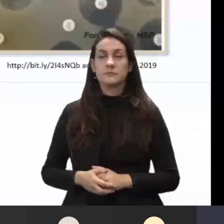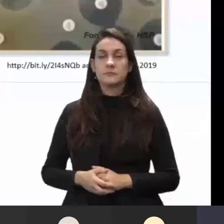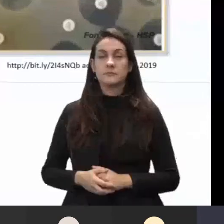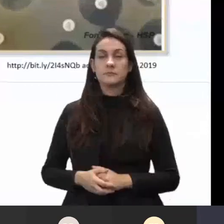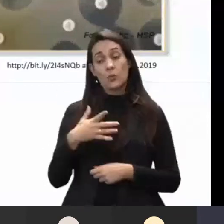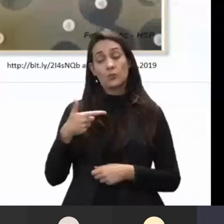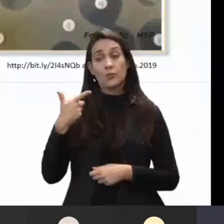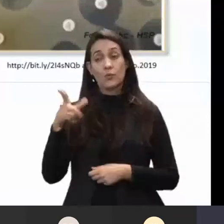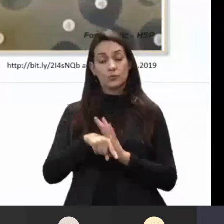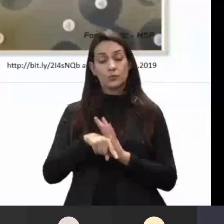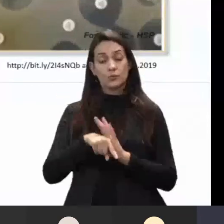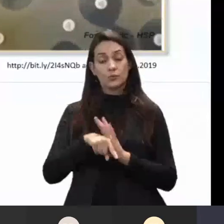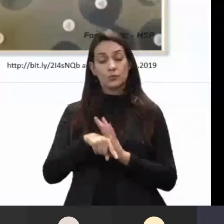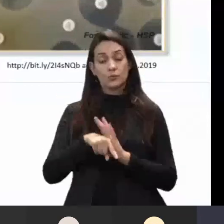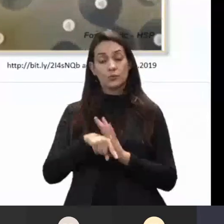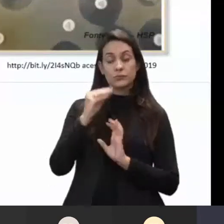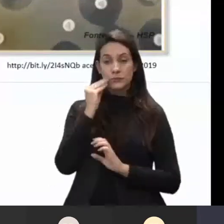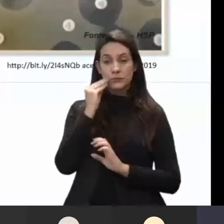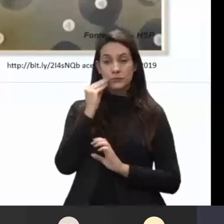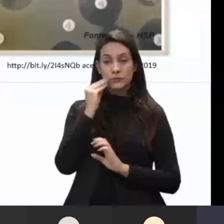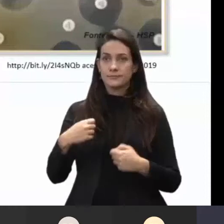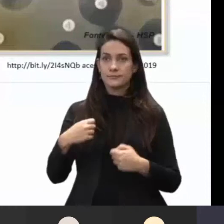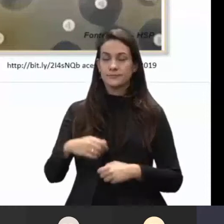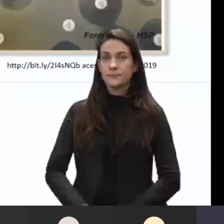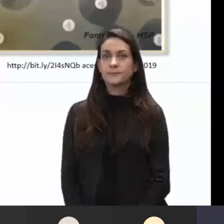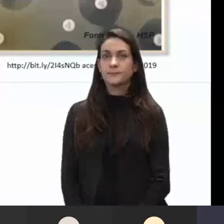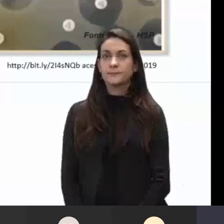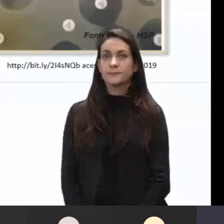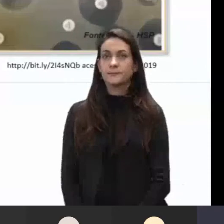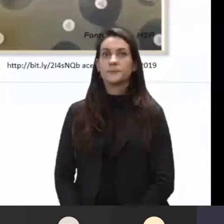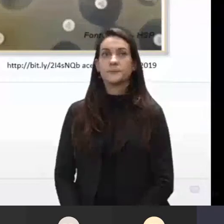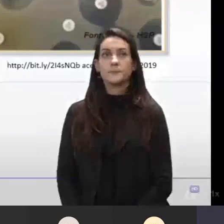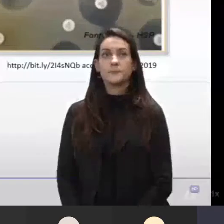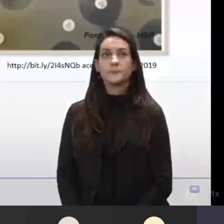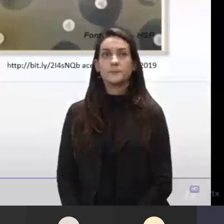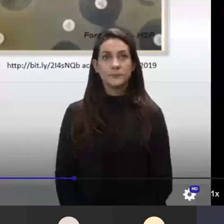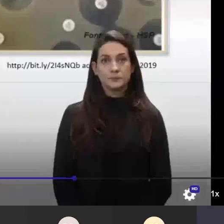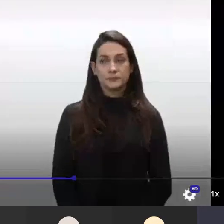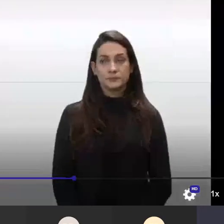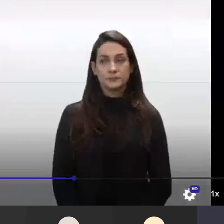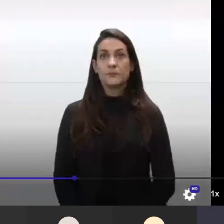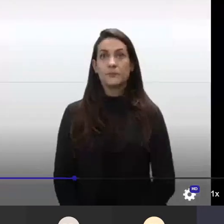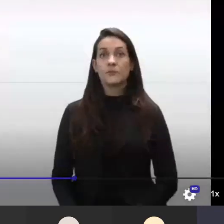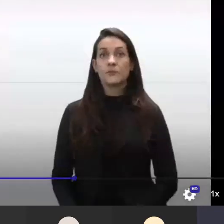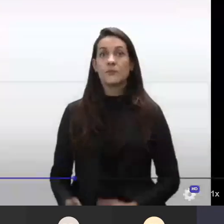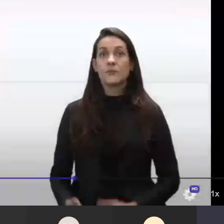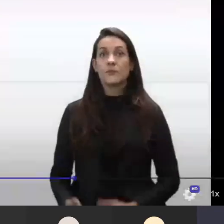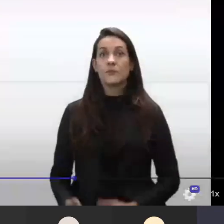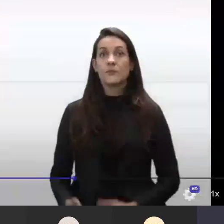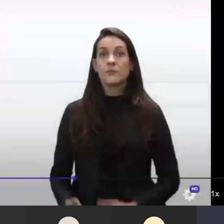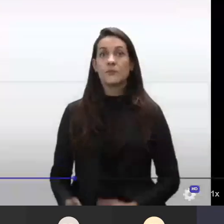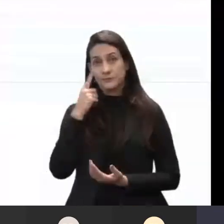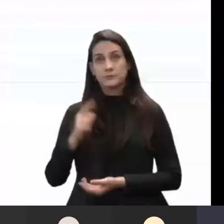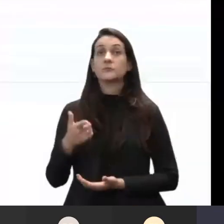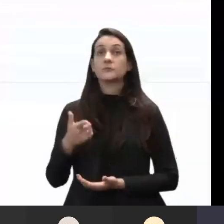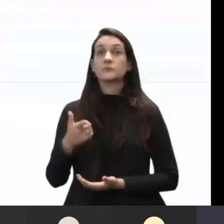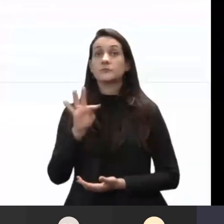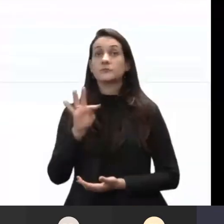teste, você precisa realizar ali um novo antibiograma. E aqui nós temos uma